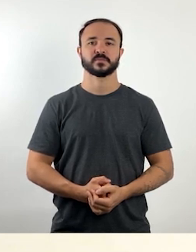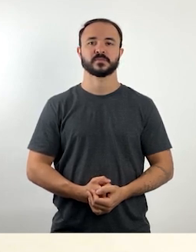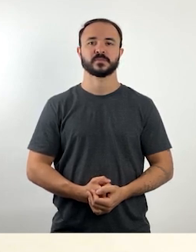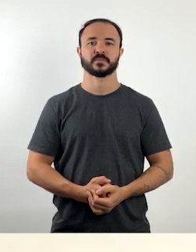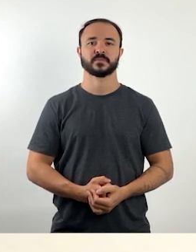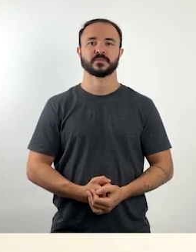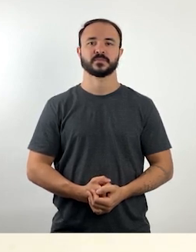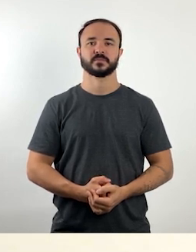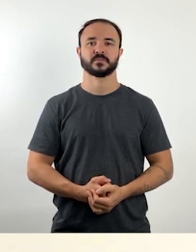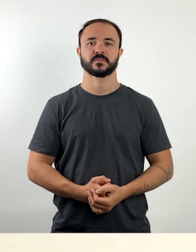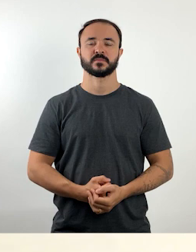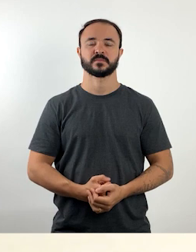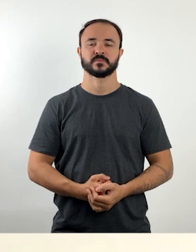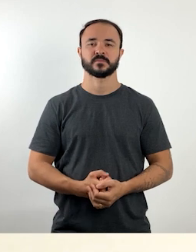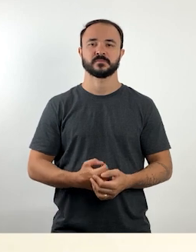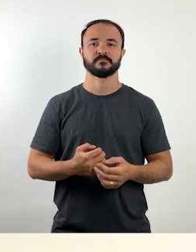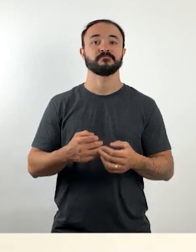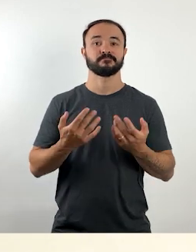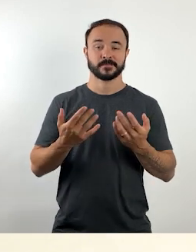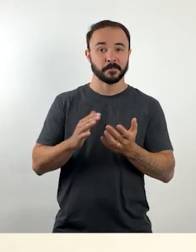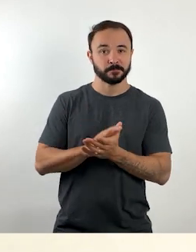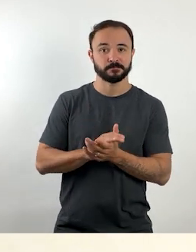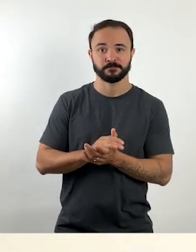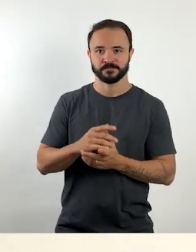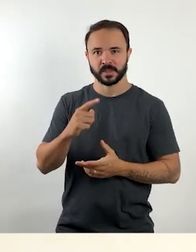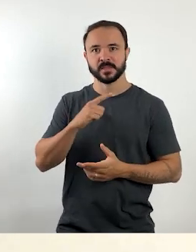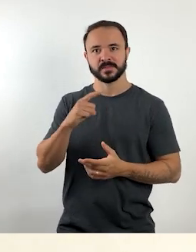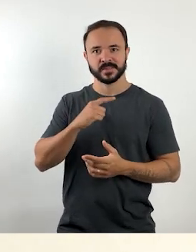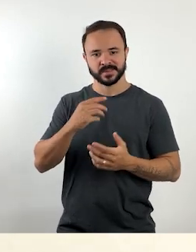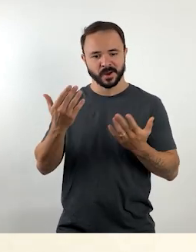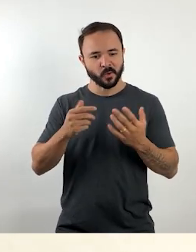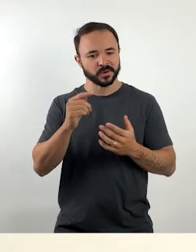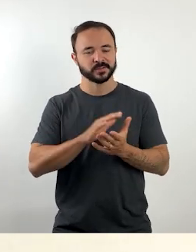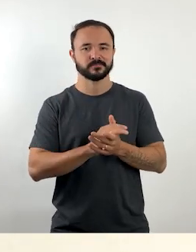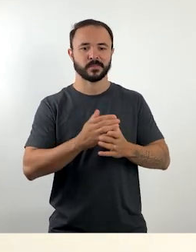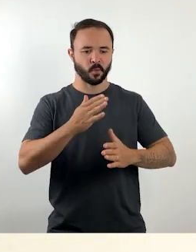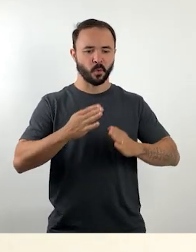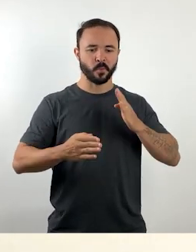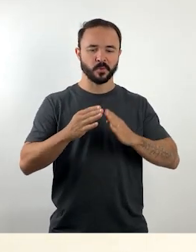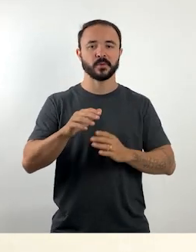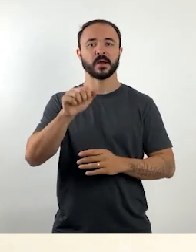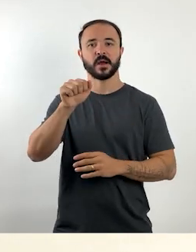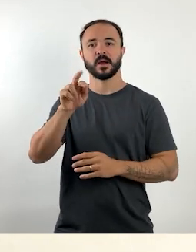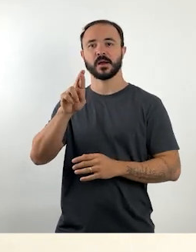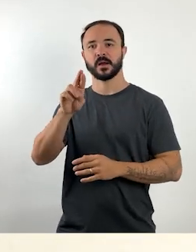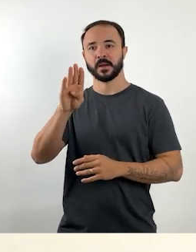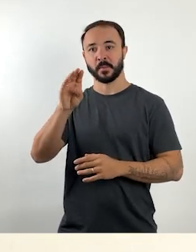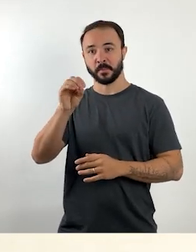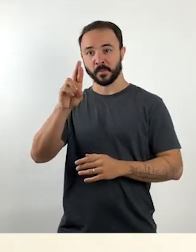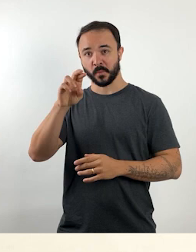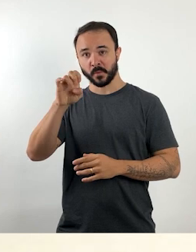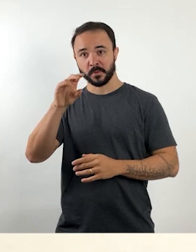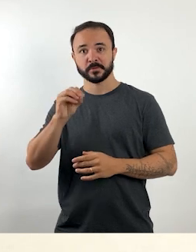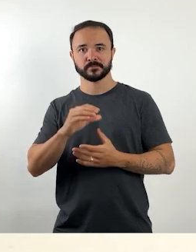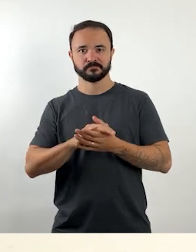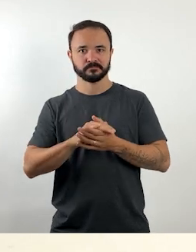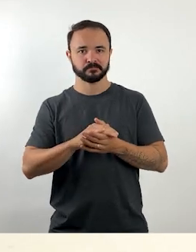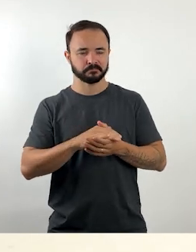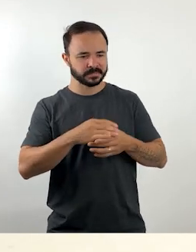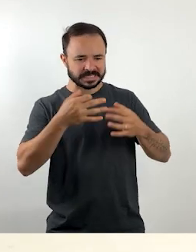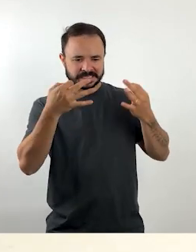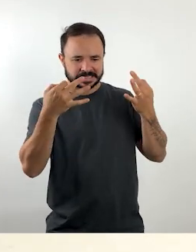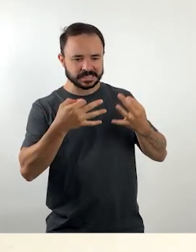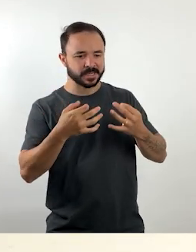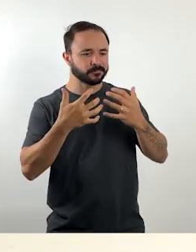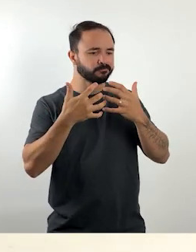do meu ponto. Bom, aqui nós temos o nosso robô arbóreo montado. Para dar mais uma fixação